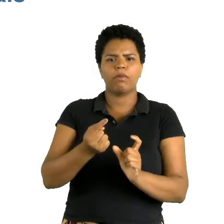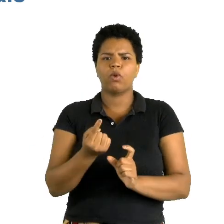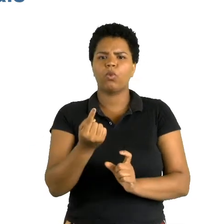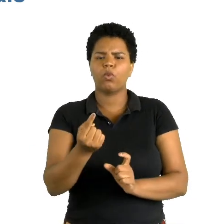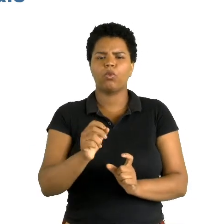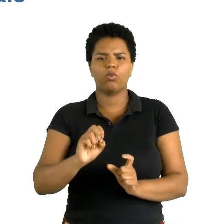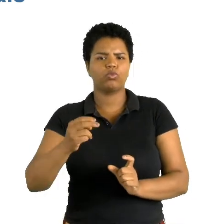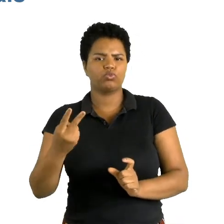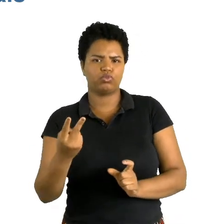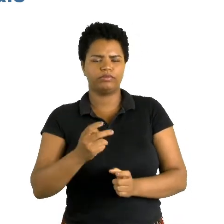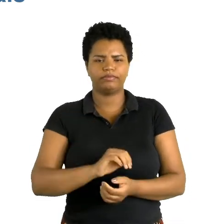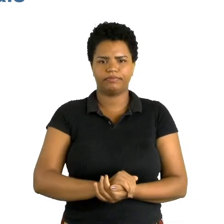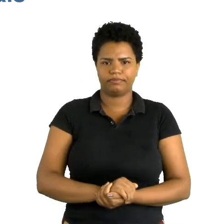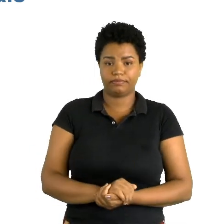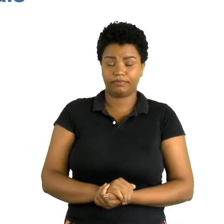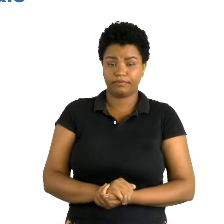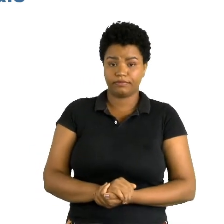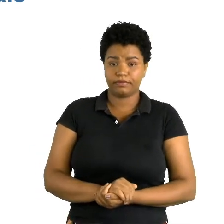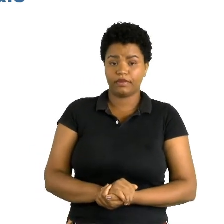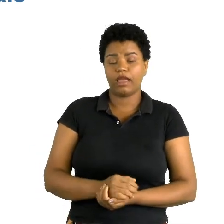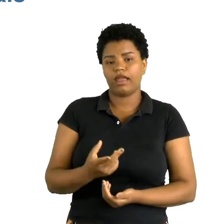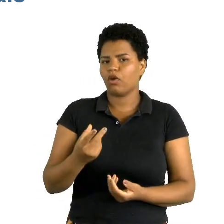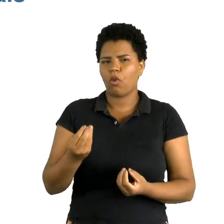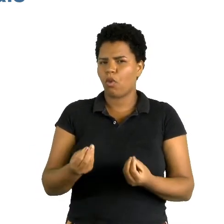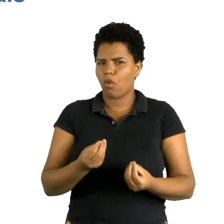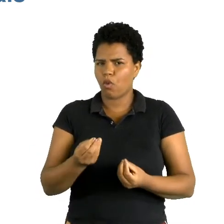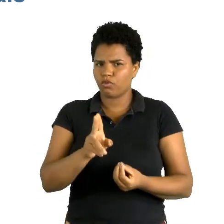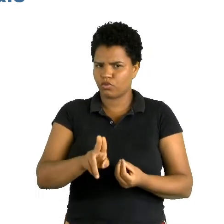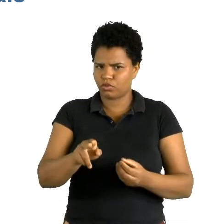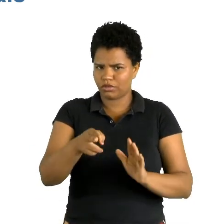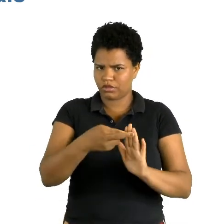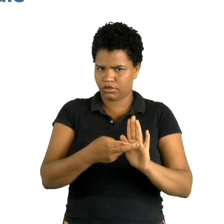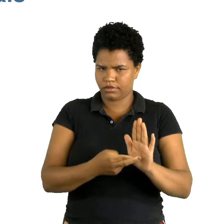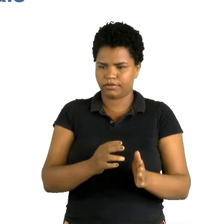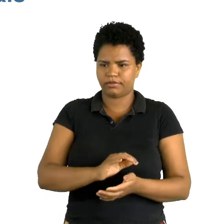tá? Então, como que se aplica a essa regra? Ok? Let's go.